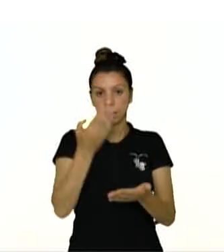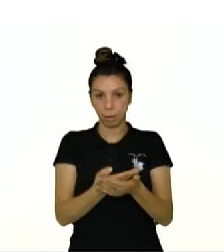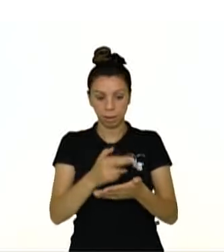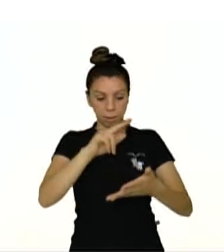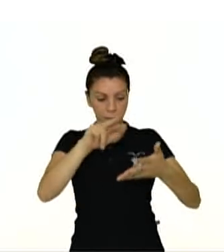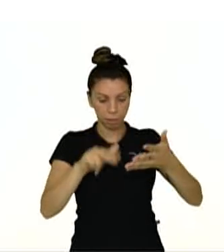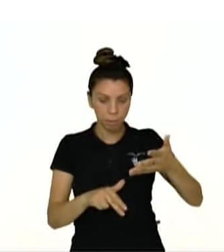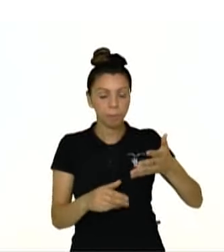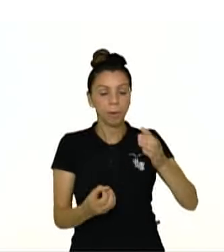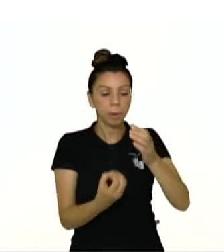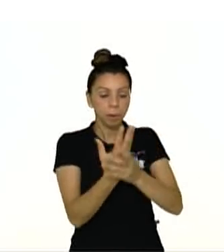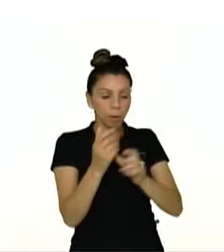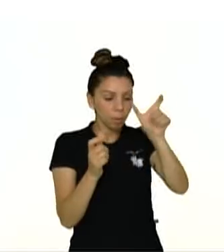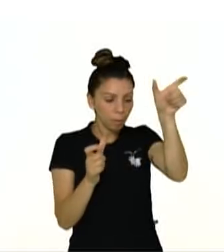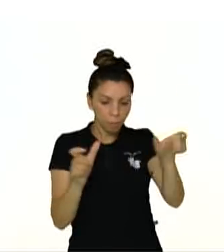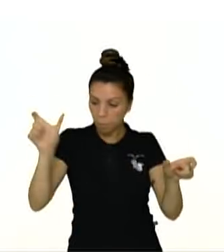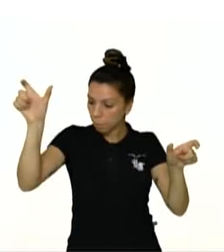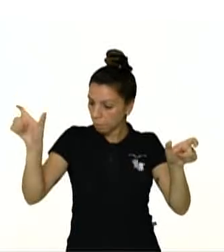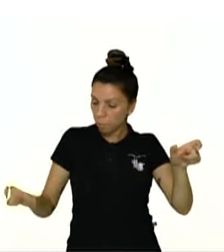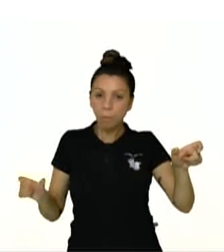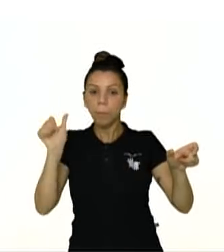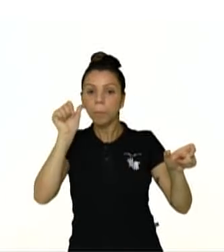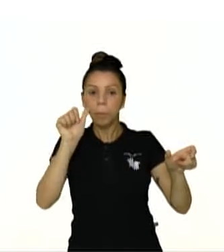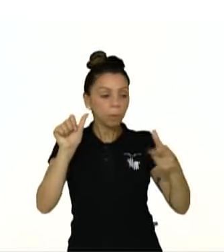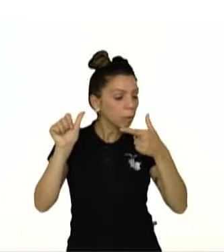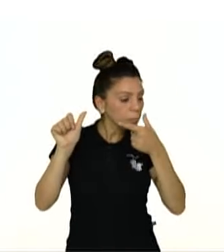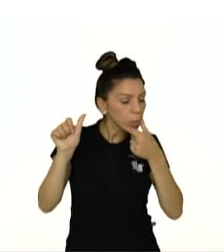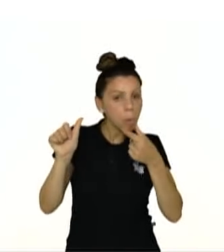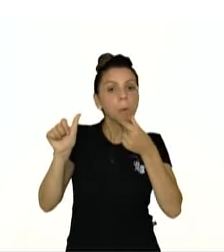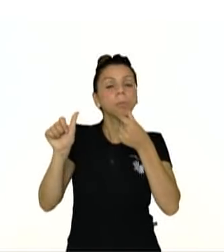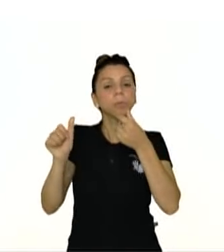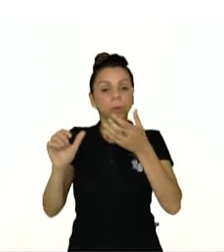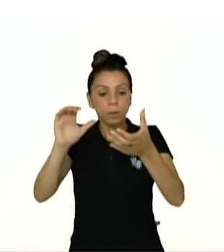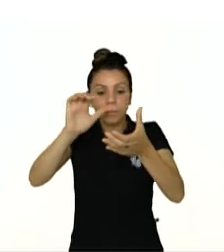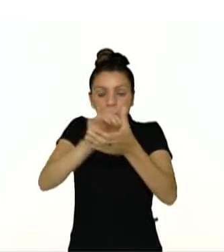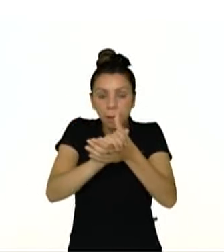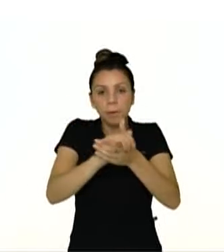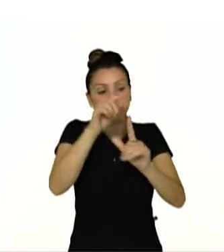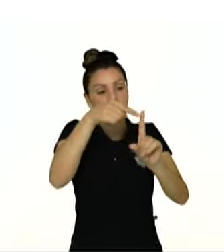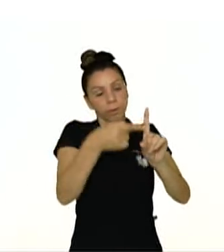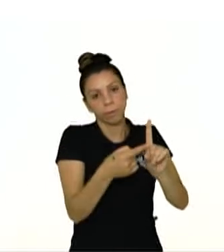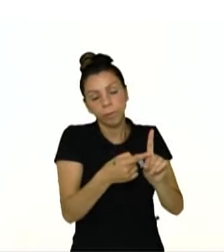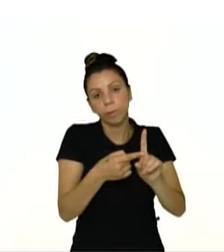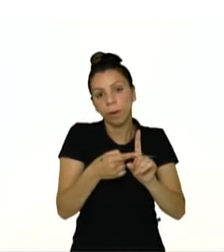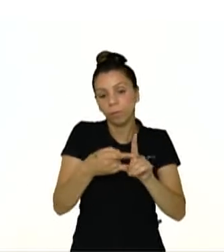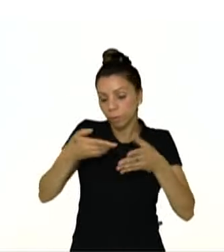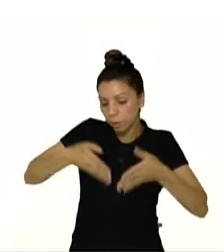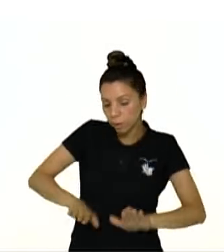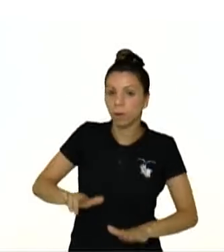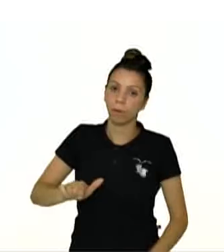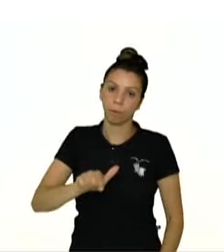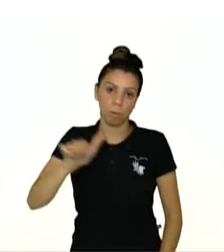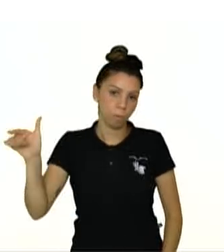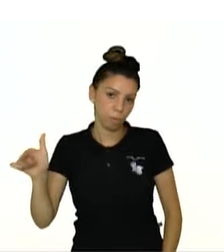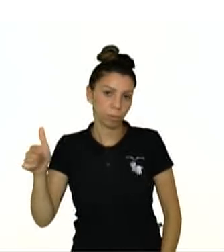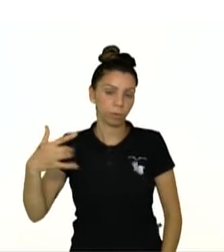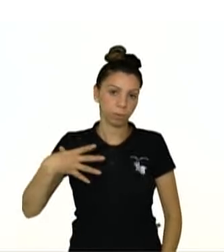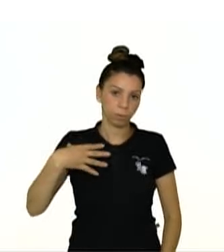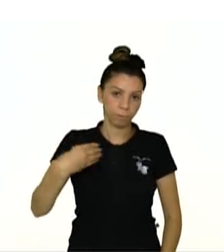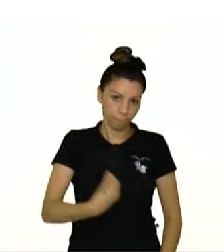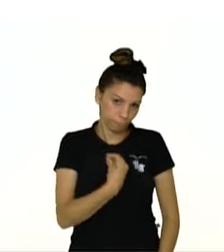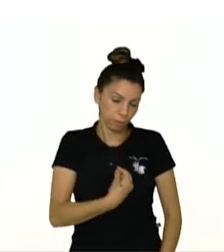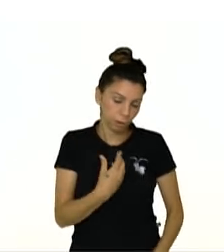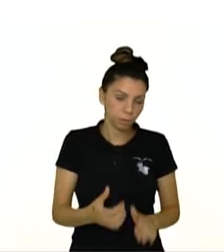tinham a mesma fonte, a mesma origem. Diferentemente, o poligenismo acreditava nos pressupostos biológicos